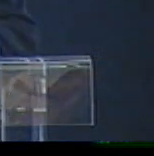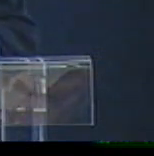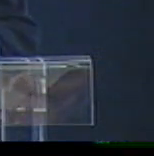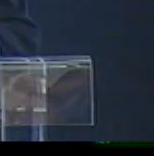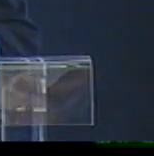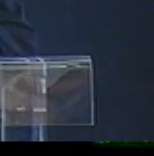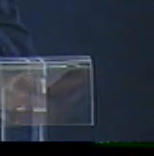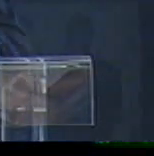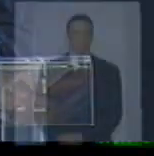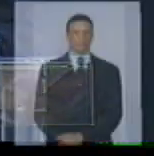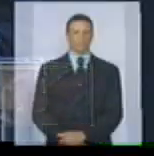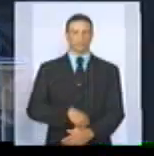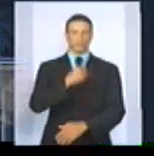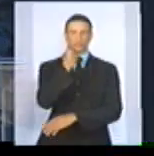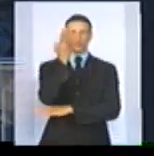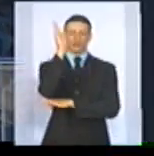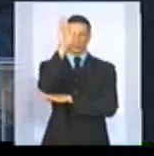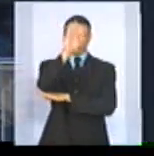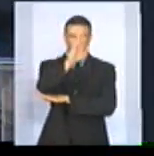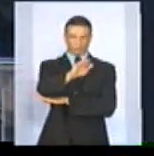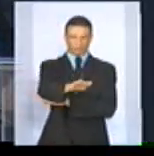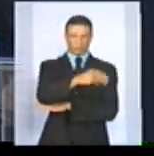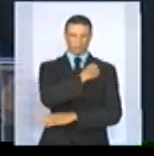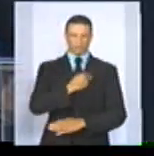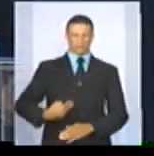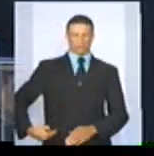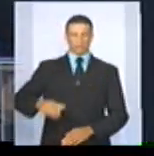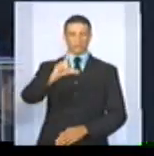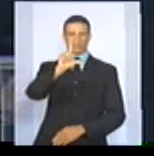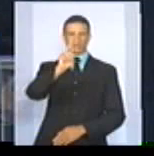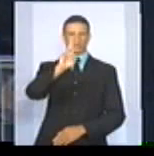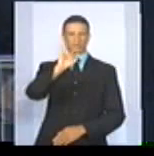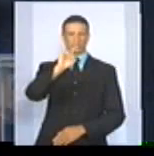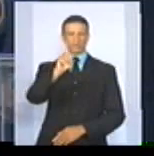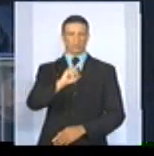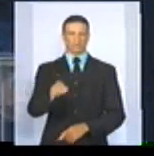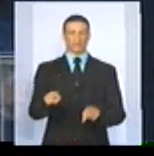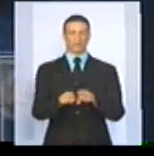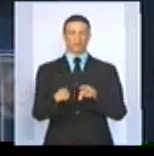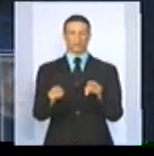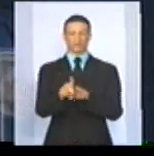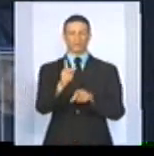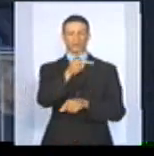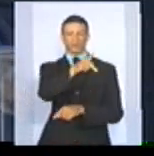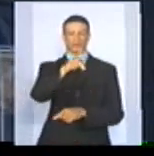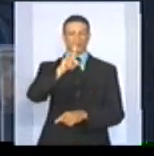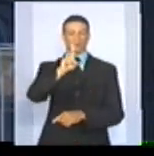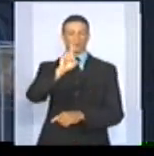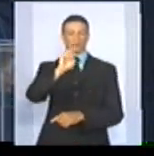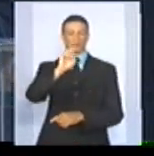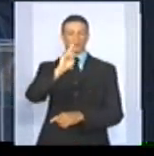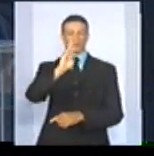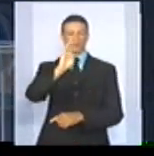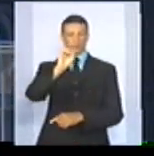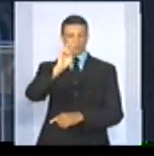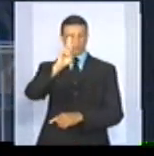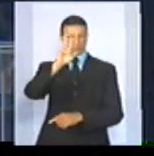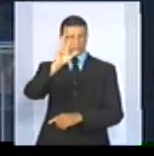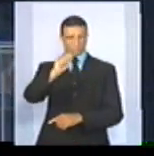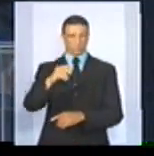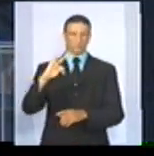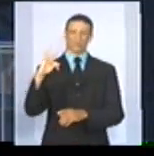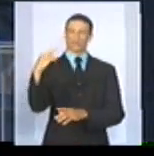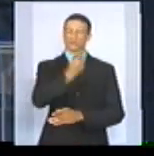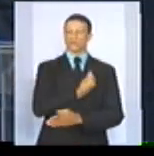Boa tarde. Senhor ministro Luiz Fux, procuradora Débora, senhora Carmen e os presentes.